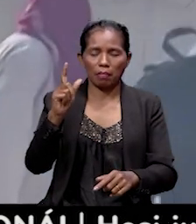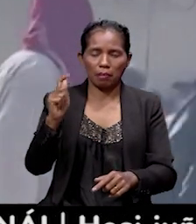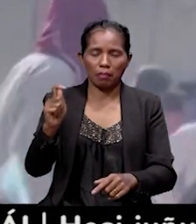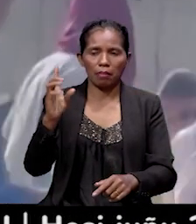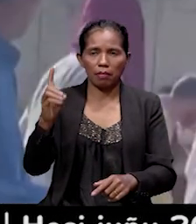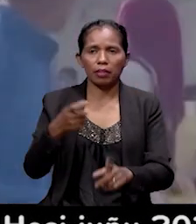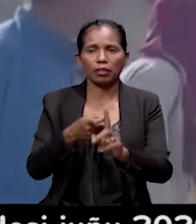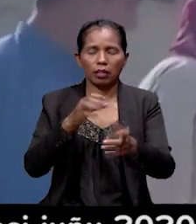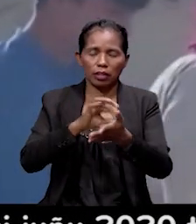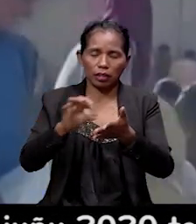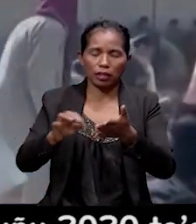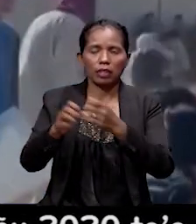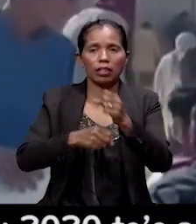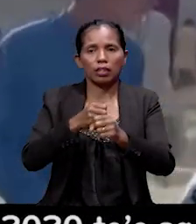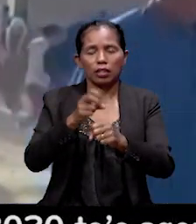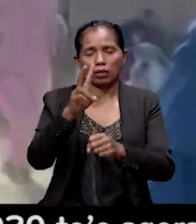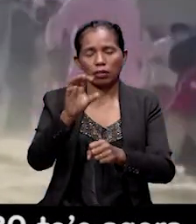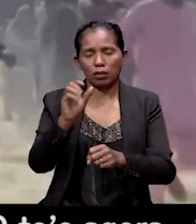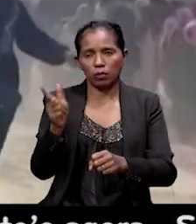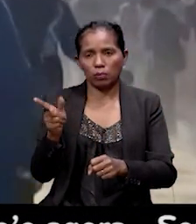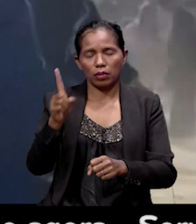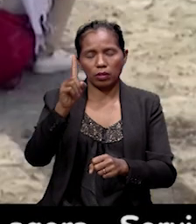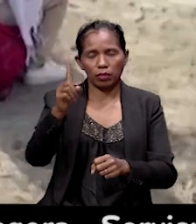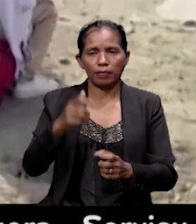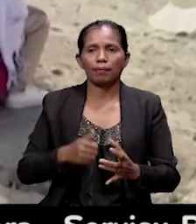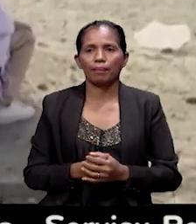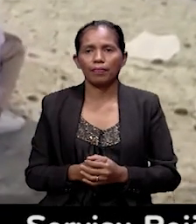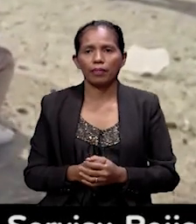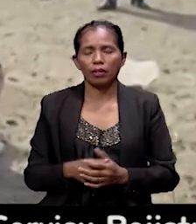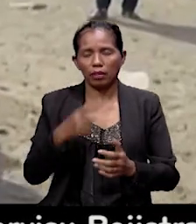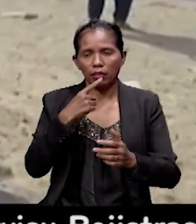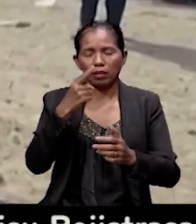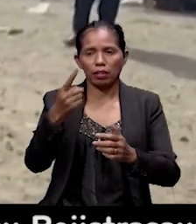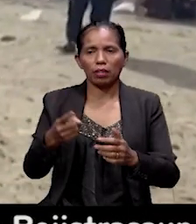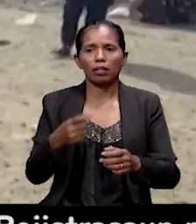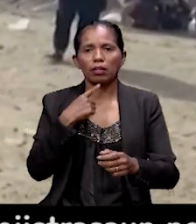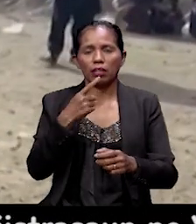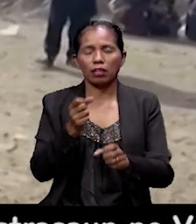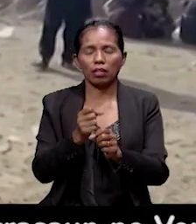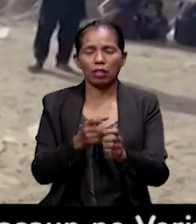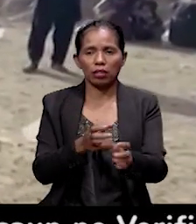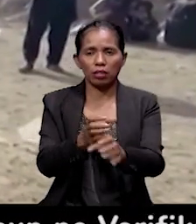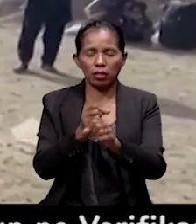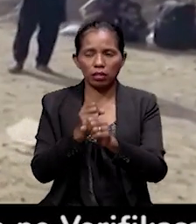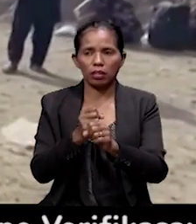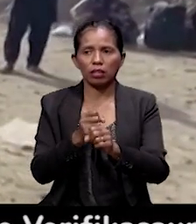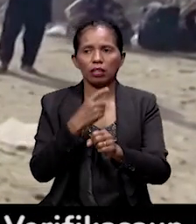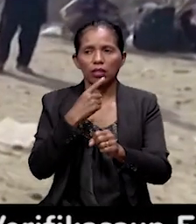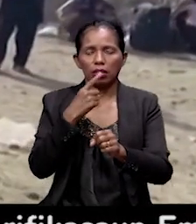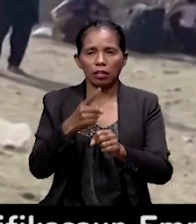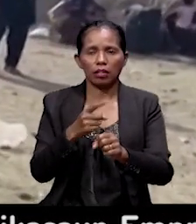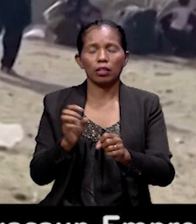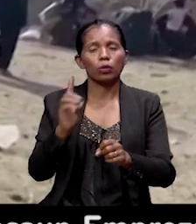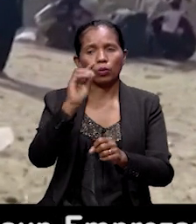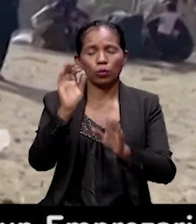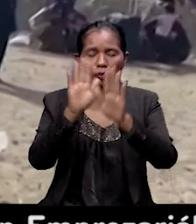heta assassinato ia tina rehurua ida husi Al-Qaeda. Kabul hateteng Taliba nebe assumi poder i Afganistão domingo semana